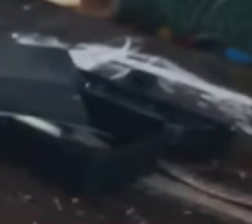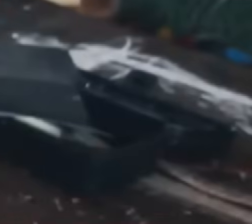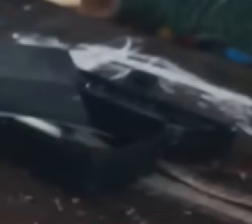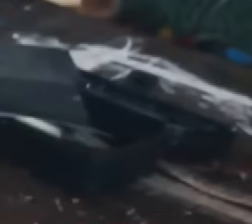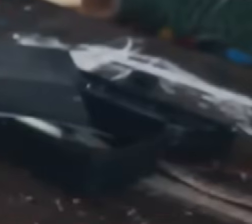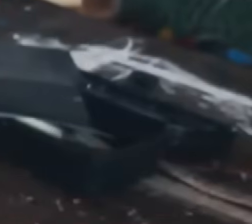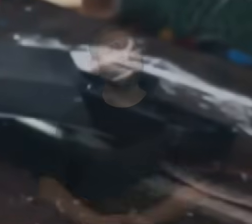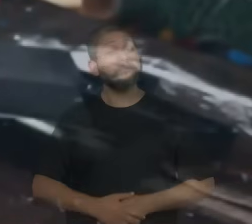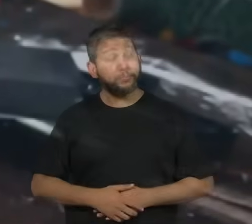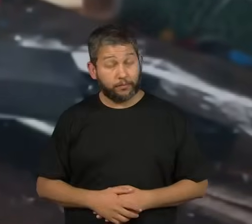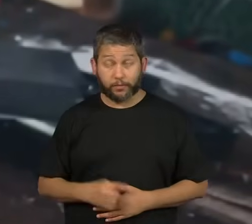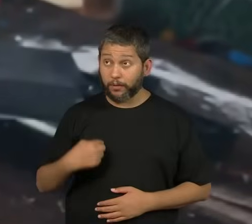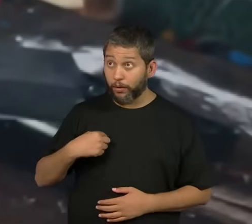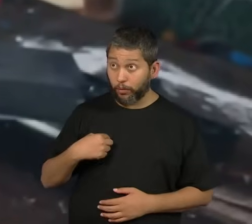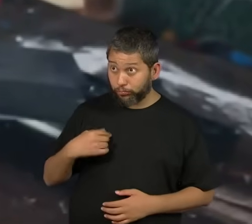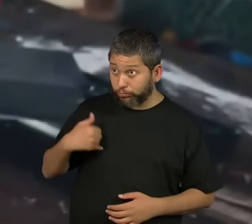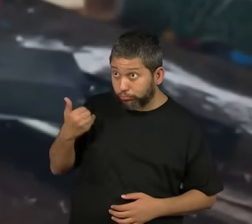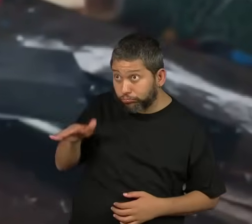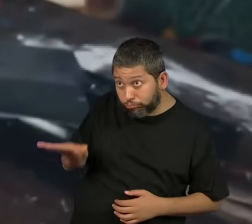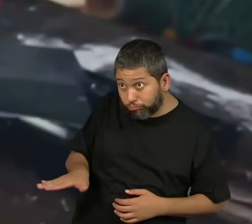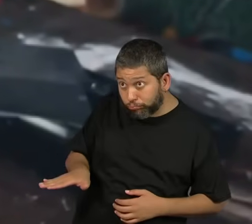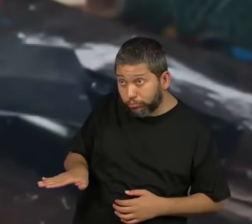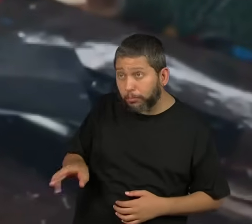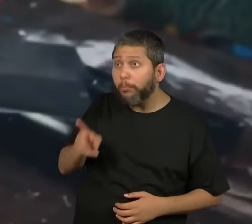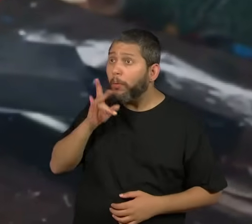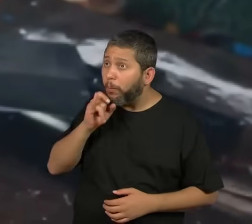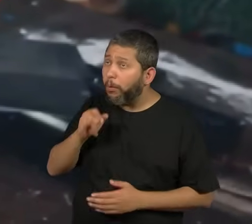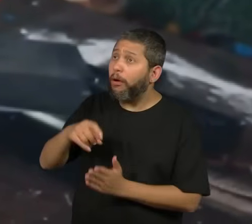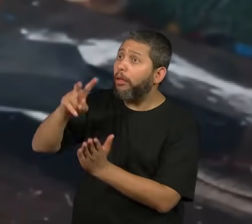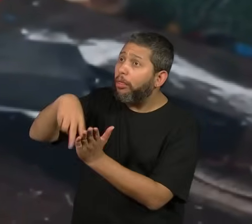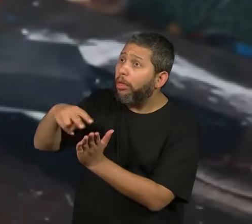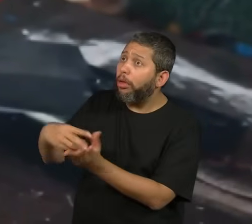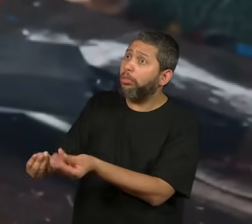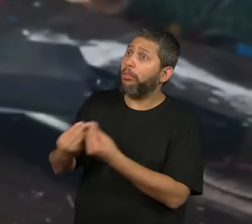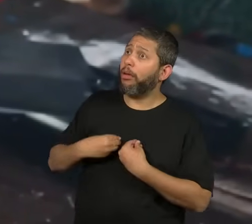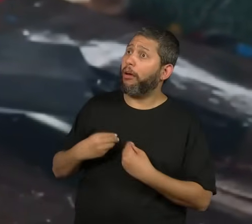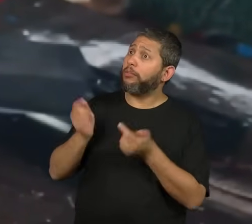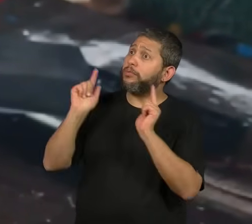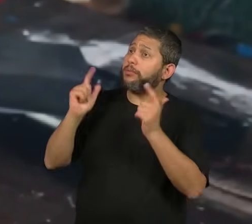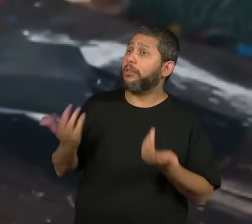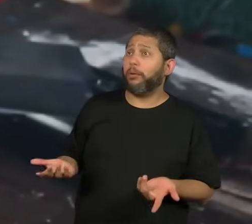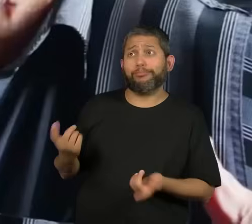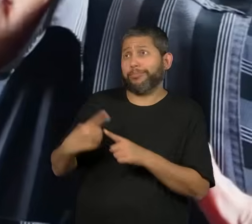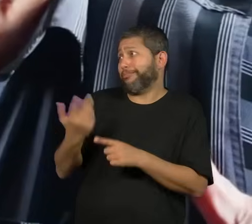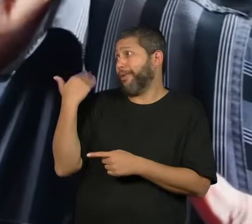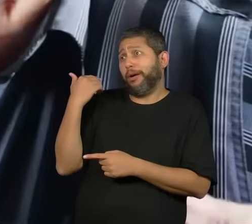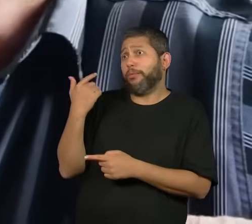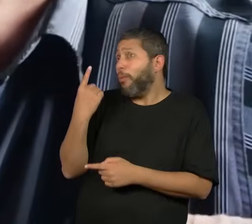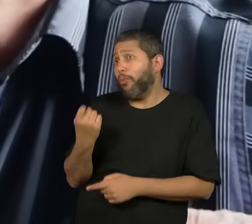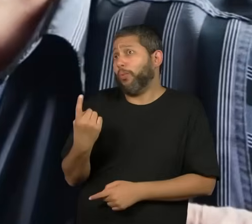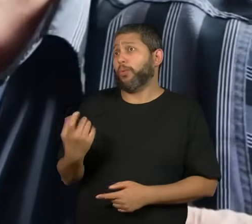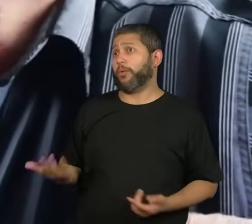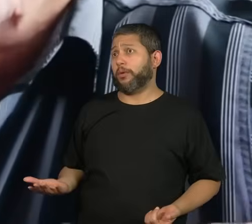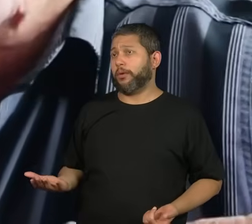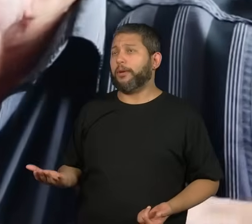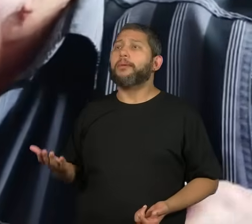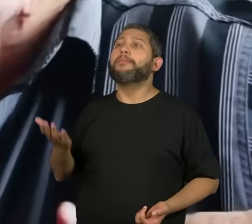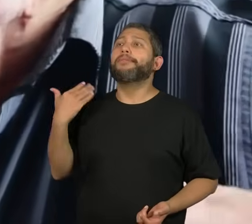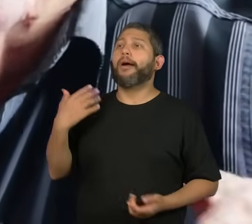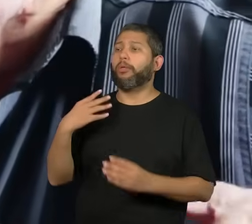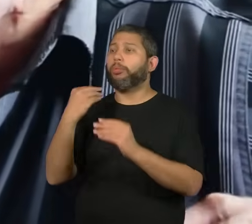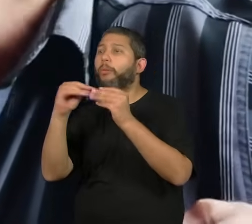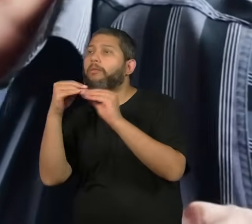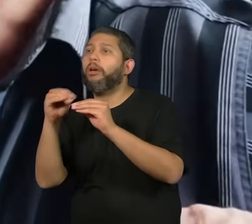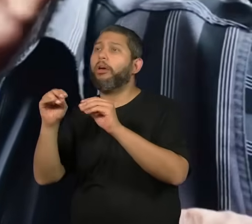Quando eu era criança, meu pai lia muito cordel, porque era a única diversão da época. Não tínhamos novela